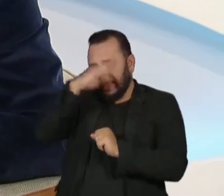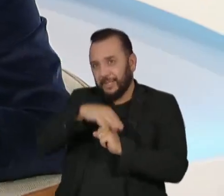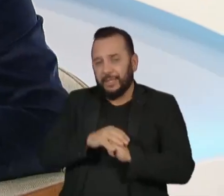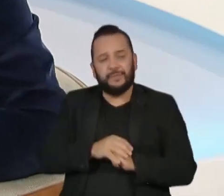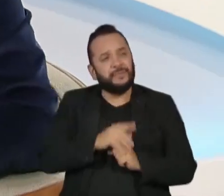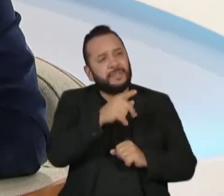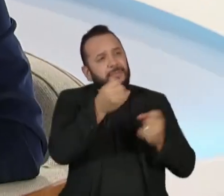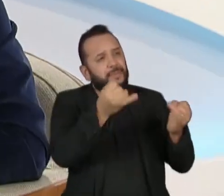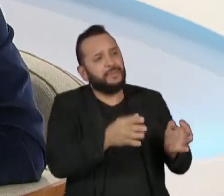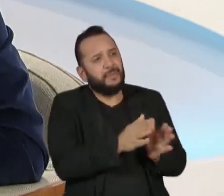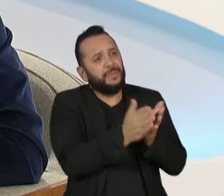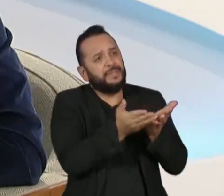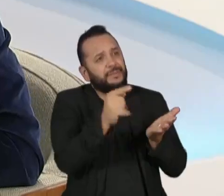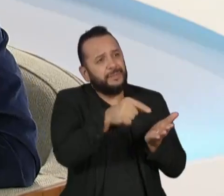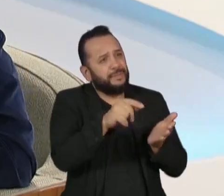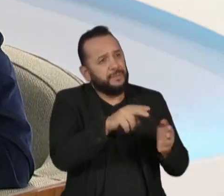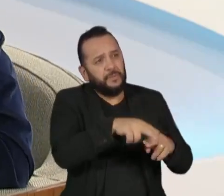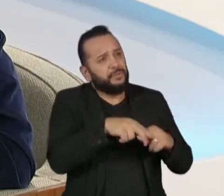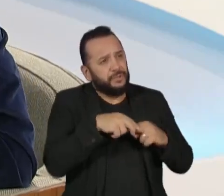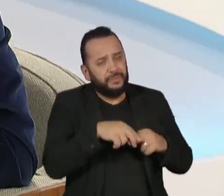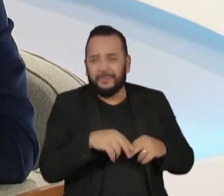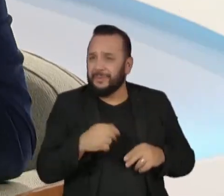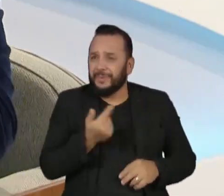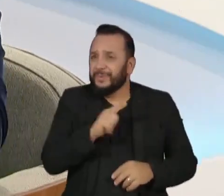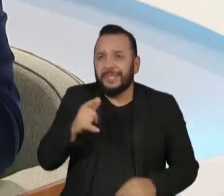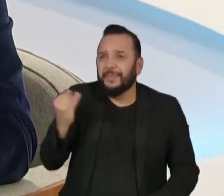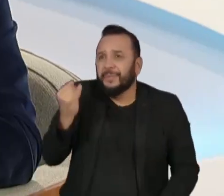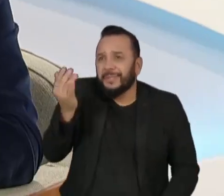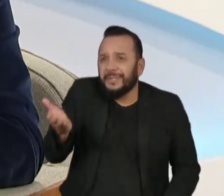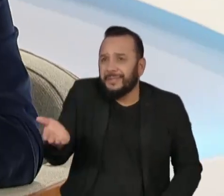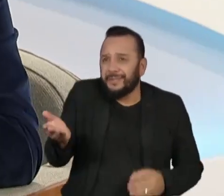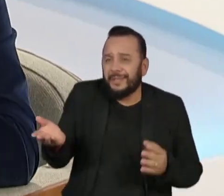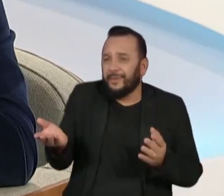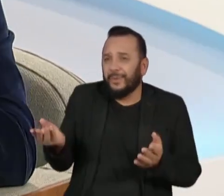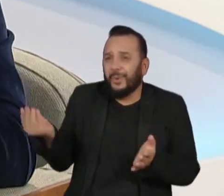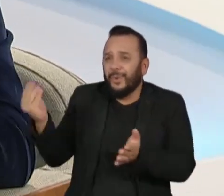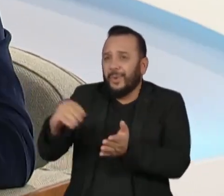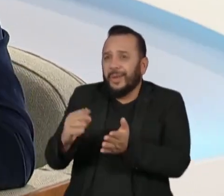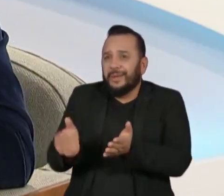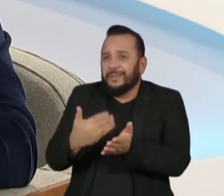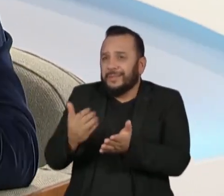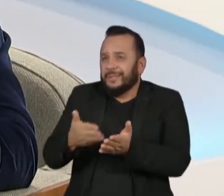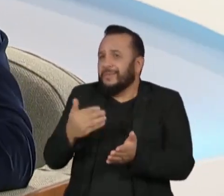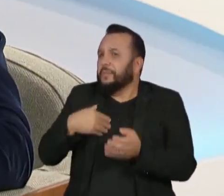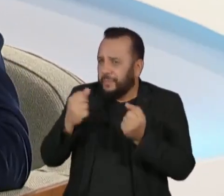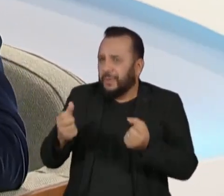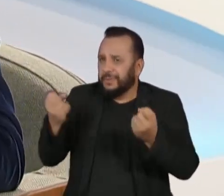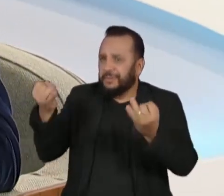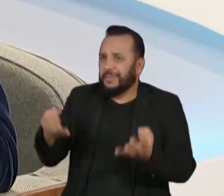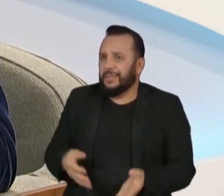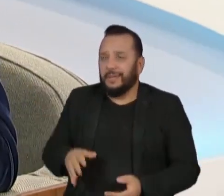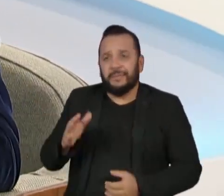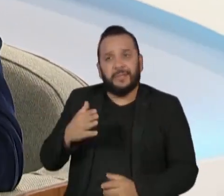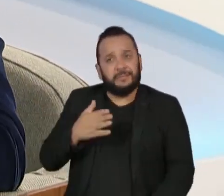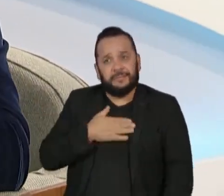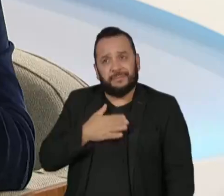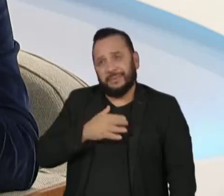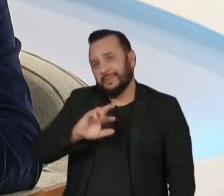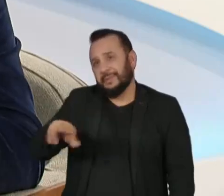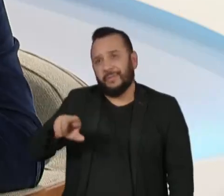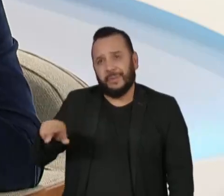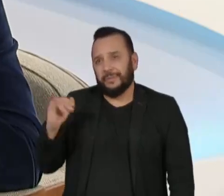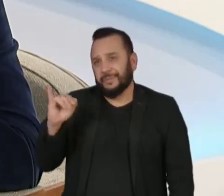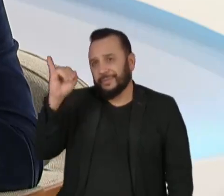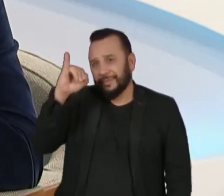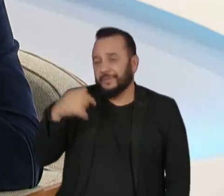para mim, não tem relevância. Entendi. Não tem. Agora, a gente pode falar disso, não tem o problema de falar disso. Uhum. Eu já falei